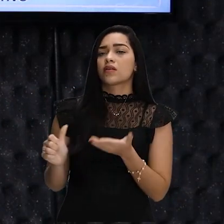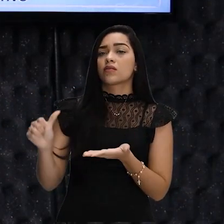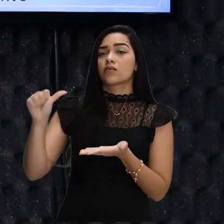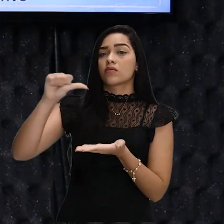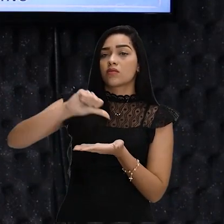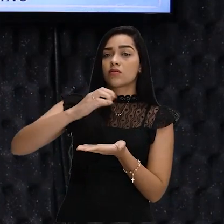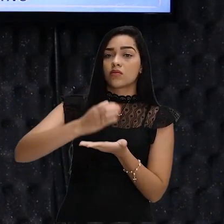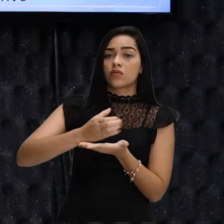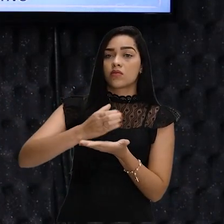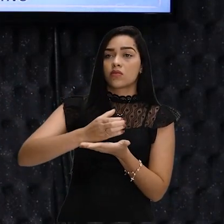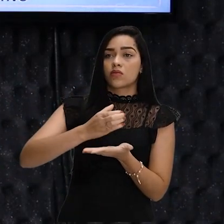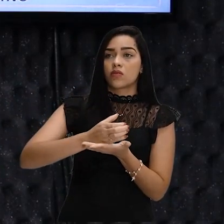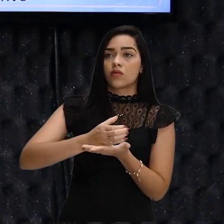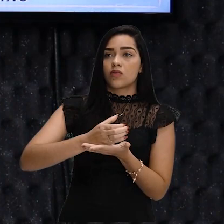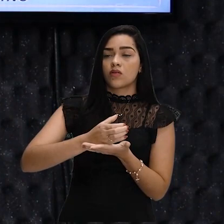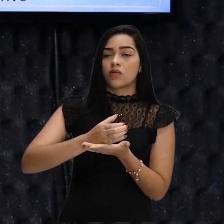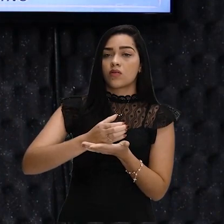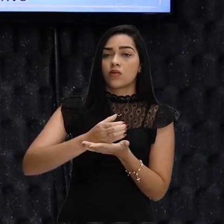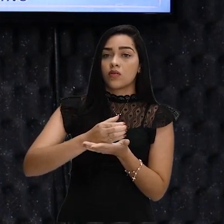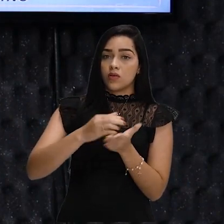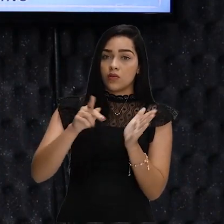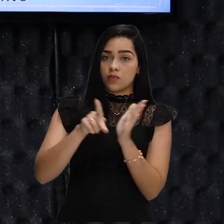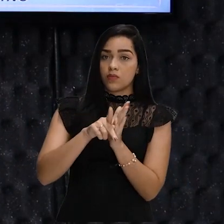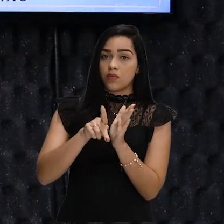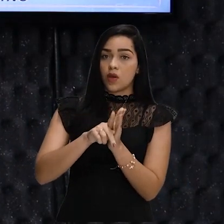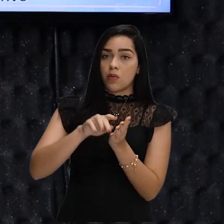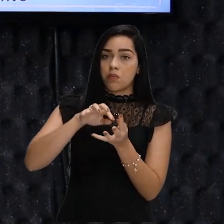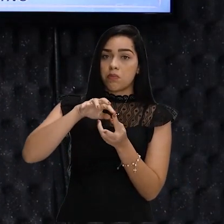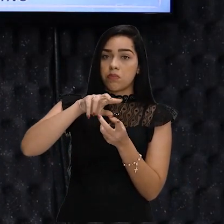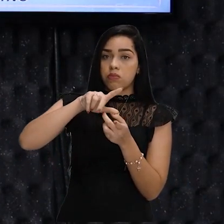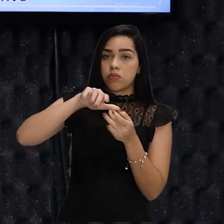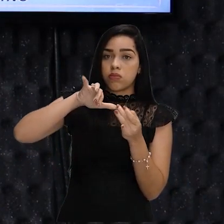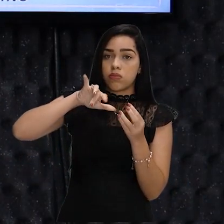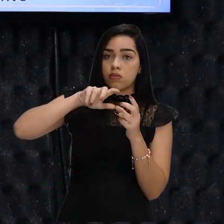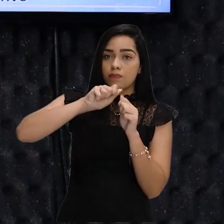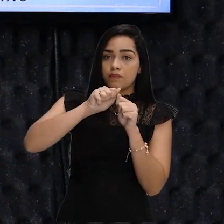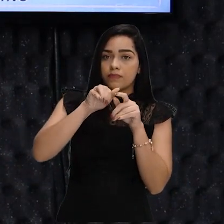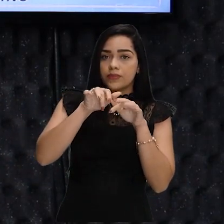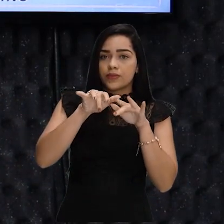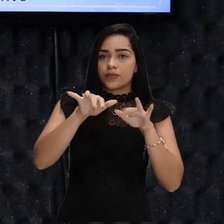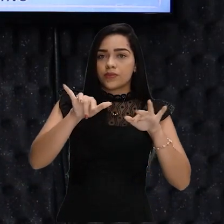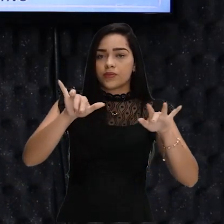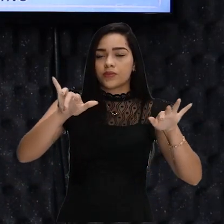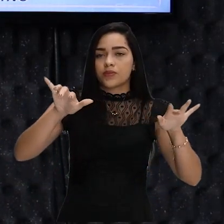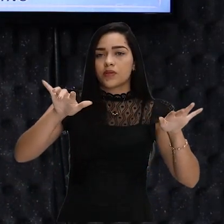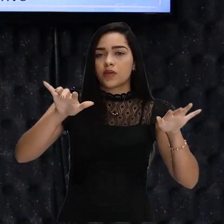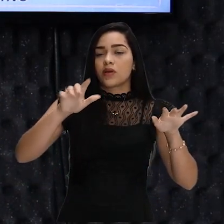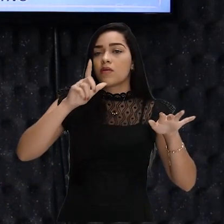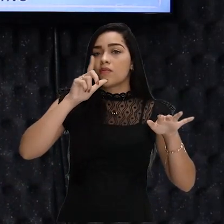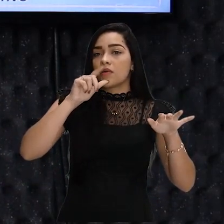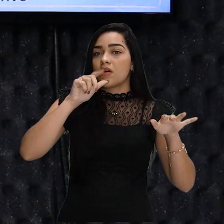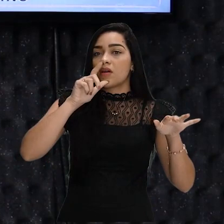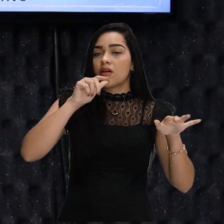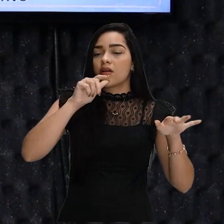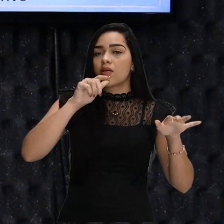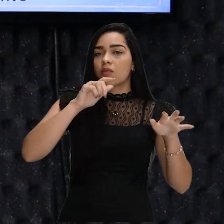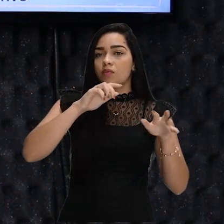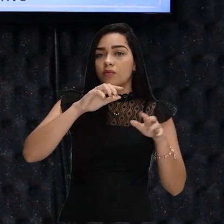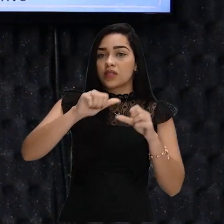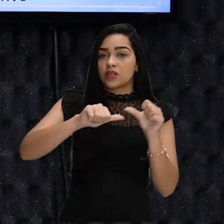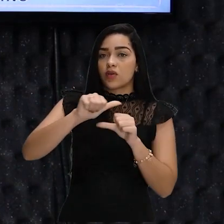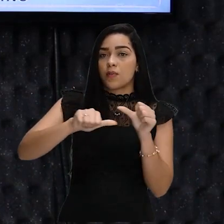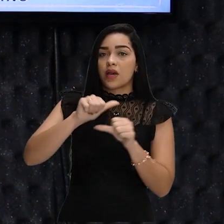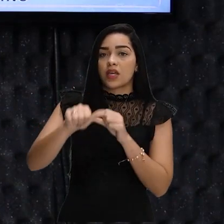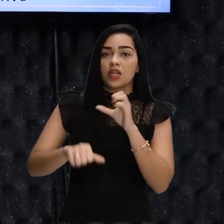refresco? As moléculas do refresco tendem a se espalhar para toda a água desse copo. Isso a gente chama